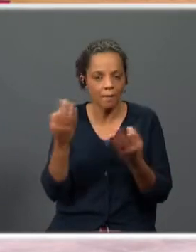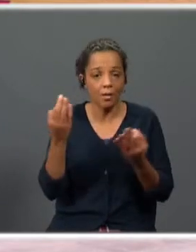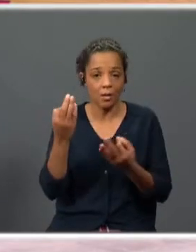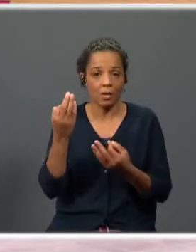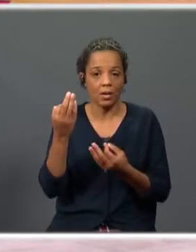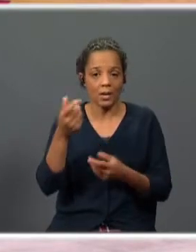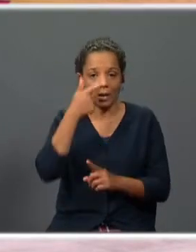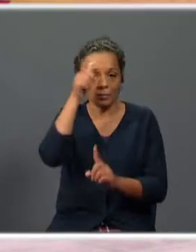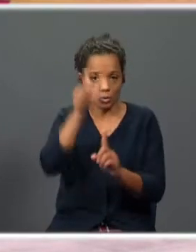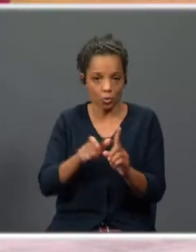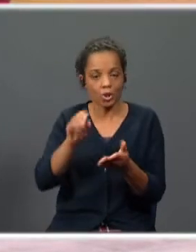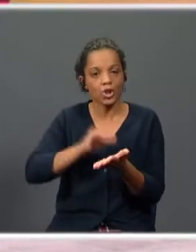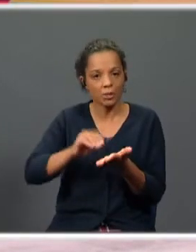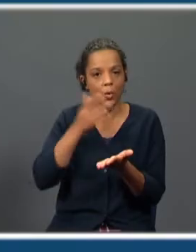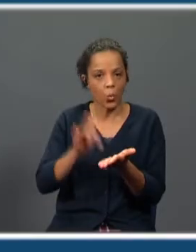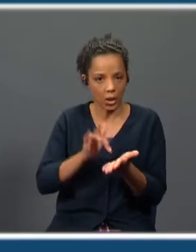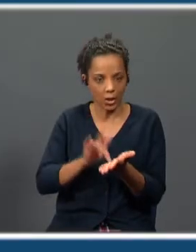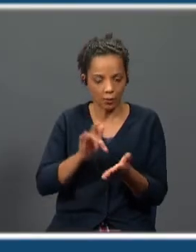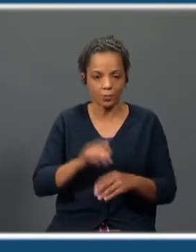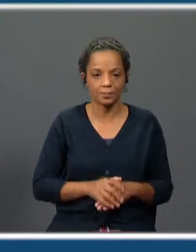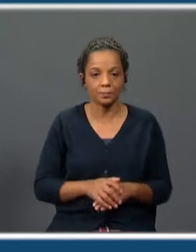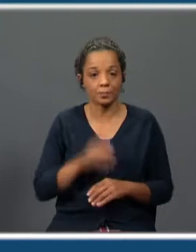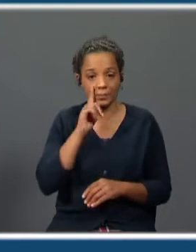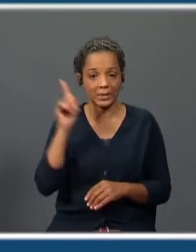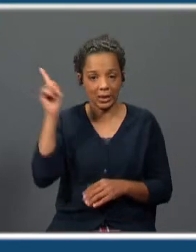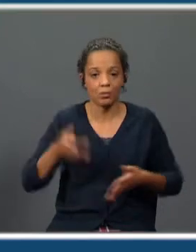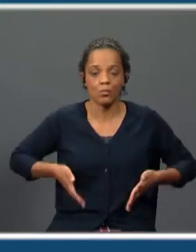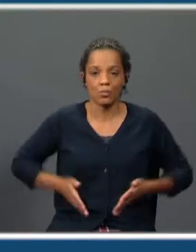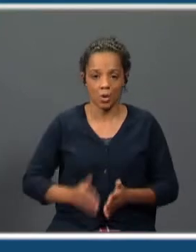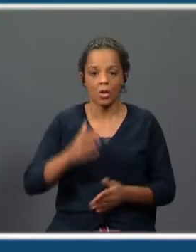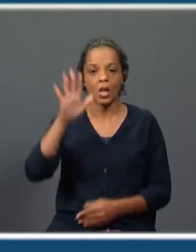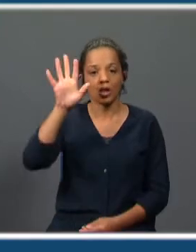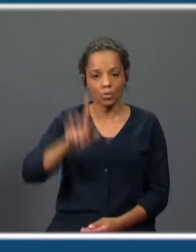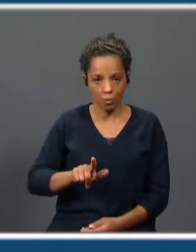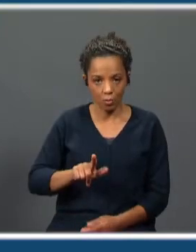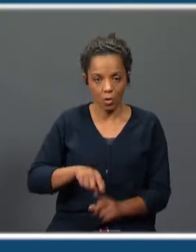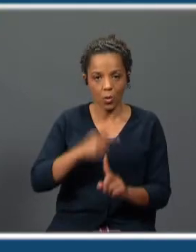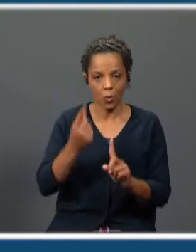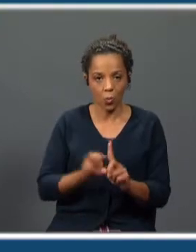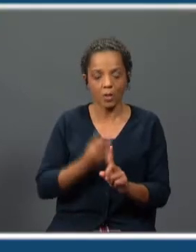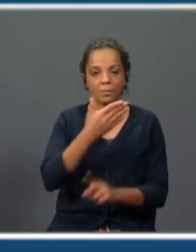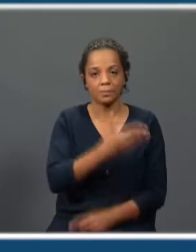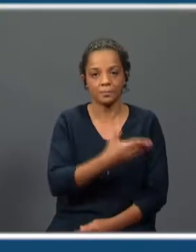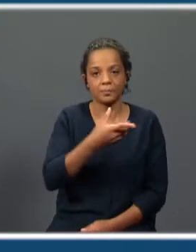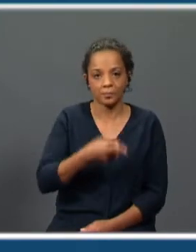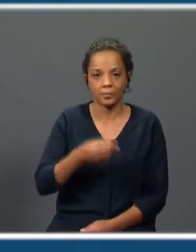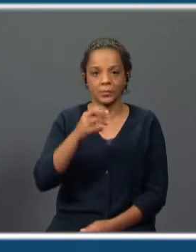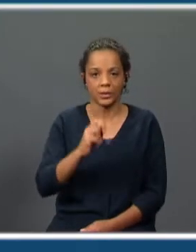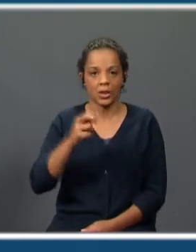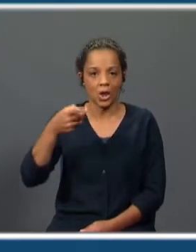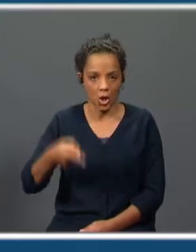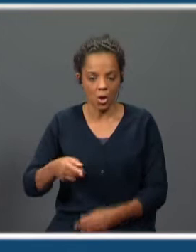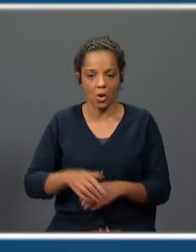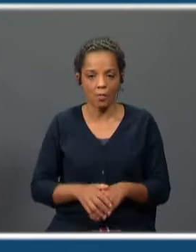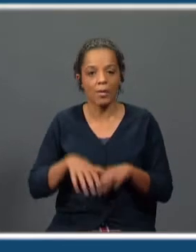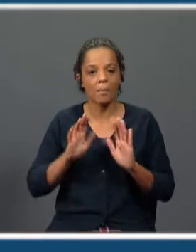autor do nosso livro. E então, o António Torrado nasceu em Lisboa em 1939, mas